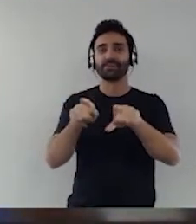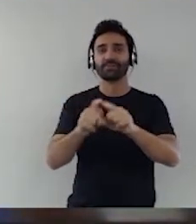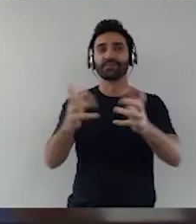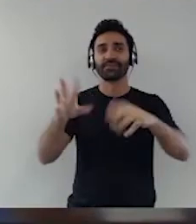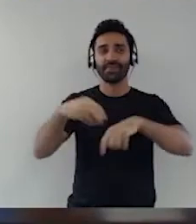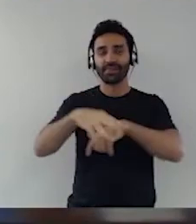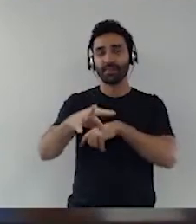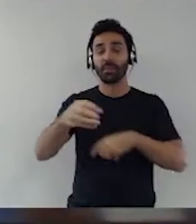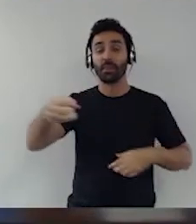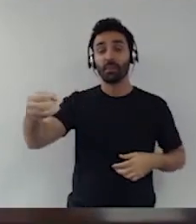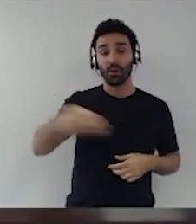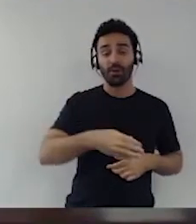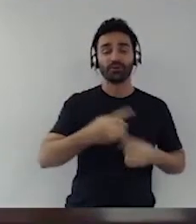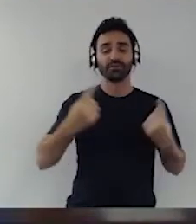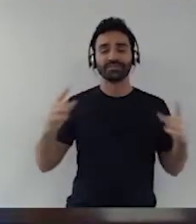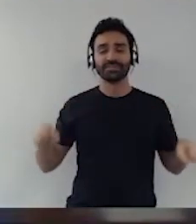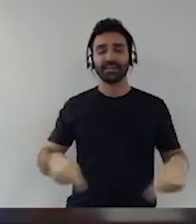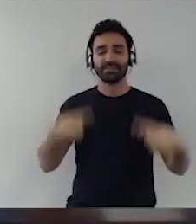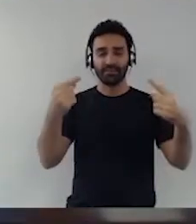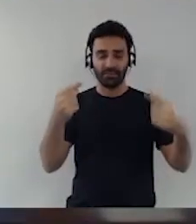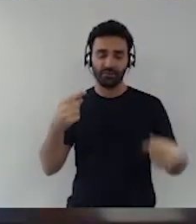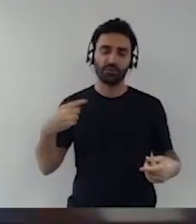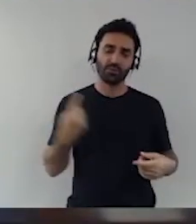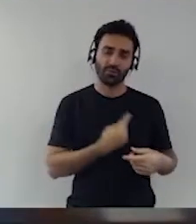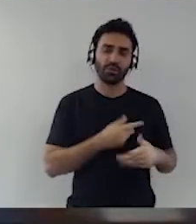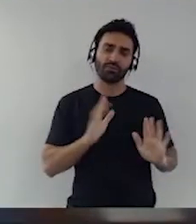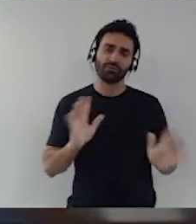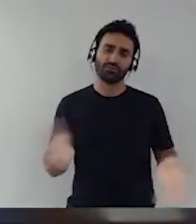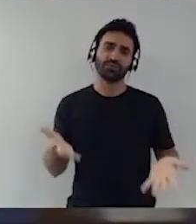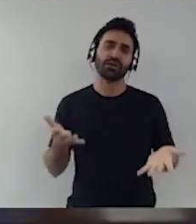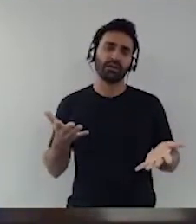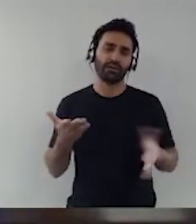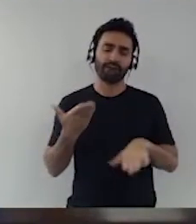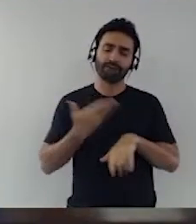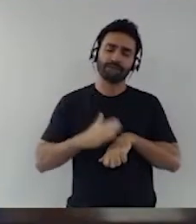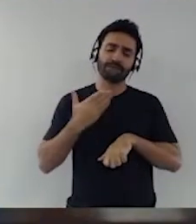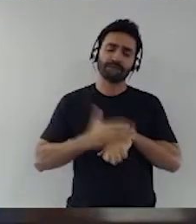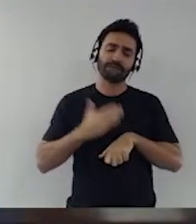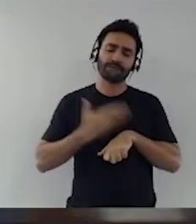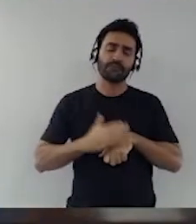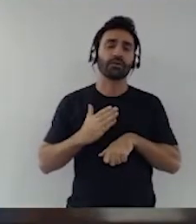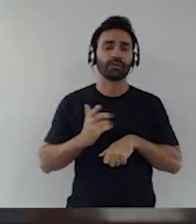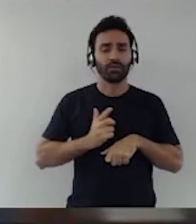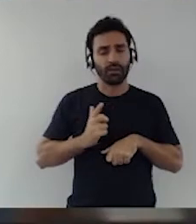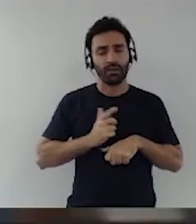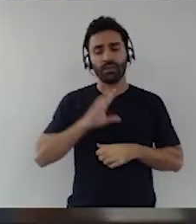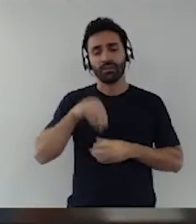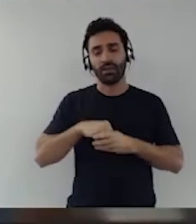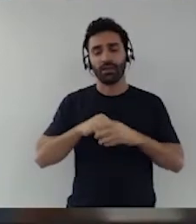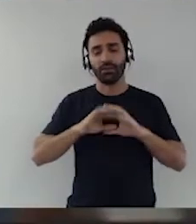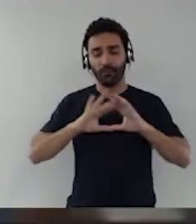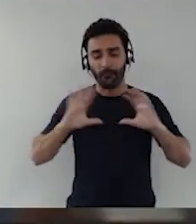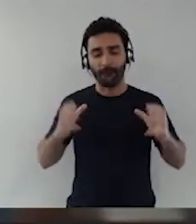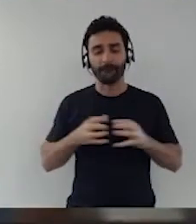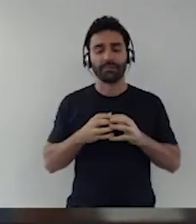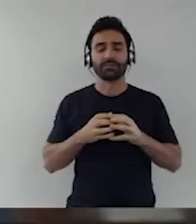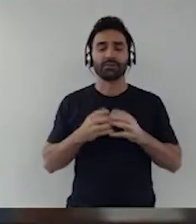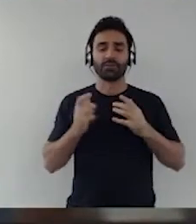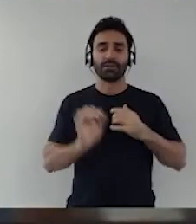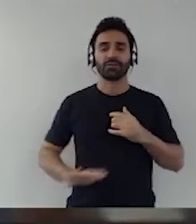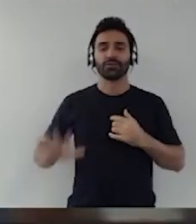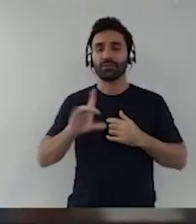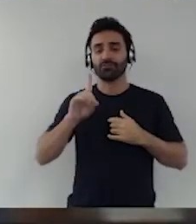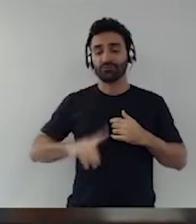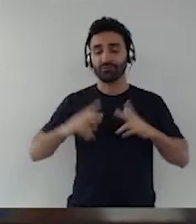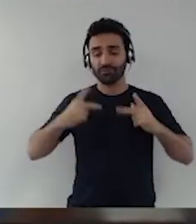um novo desafio e que a gente tem feito um exercício em relação a isso na Comissão Nacional de Direitos